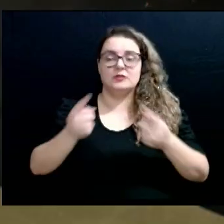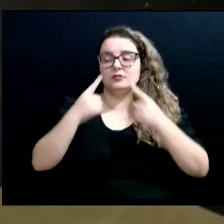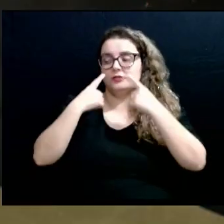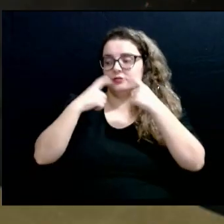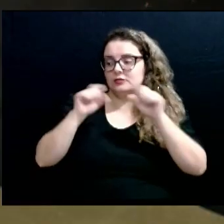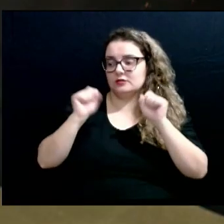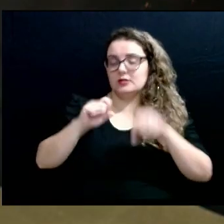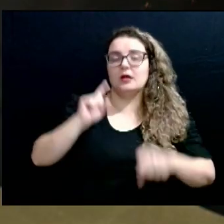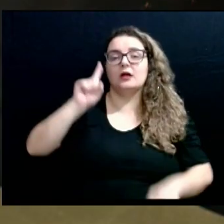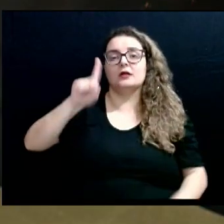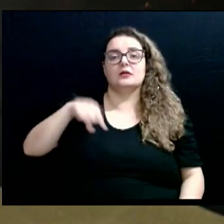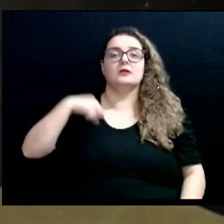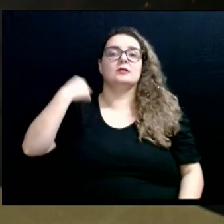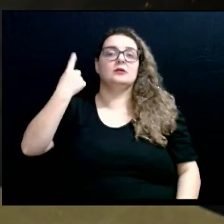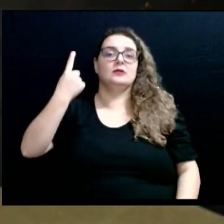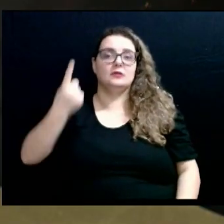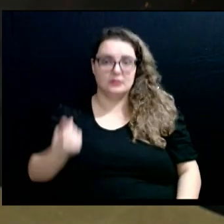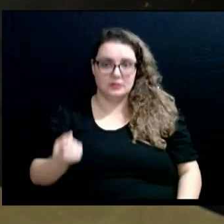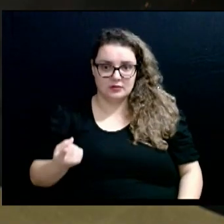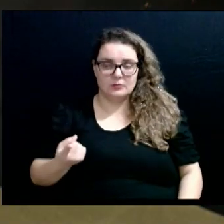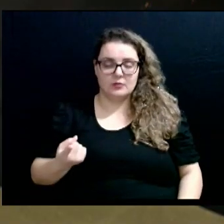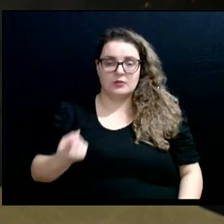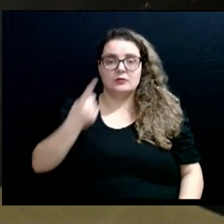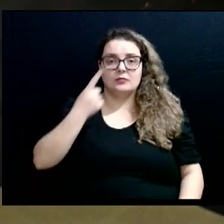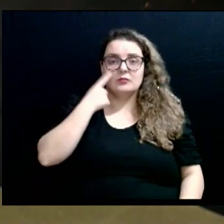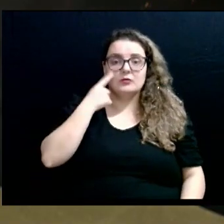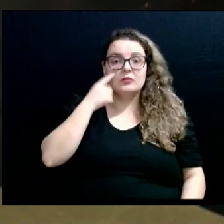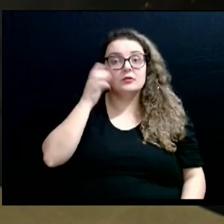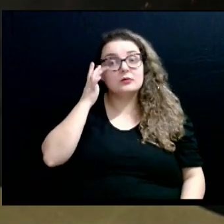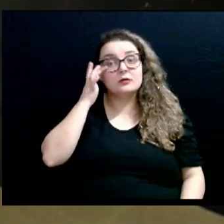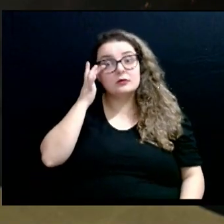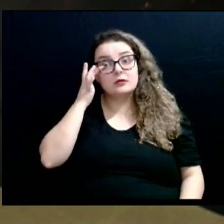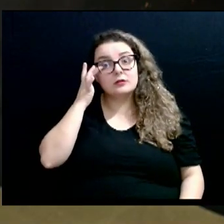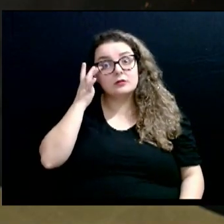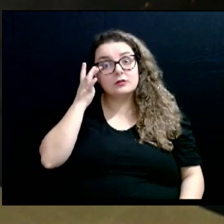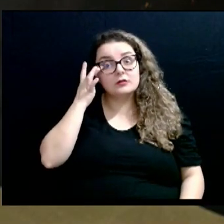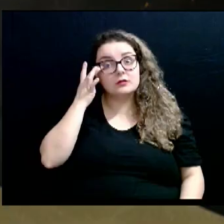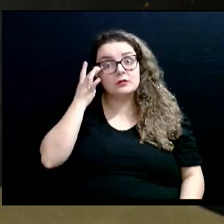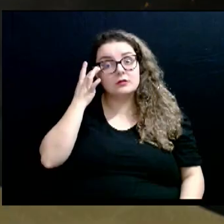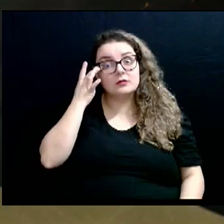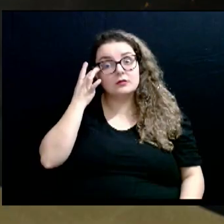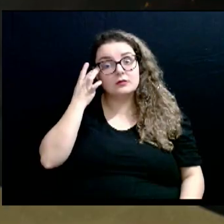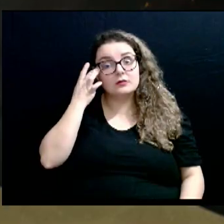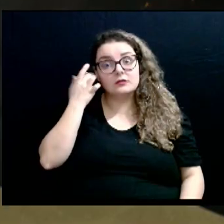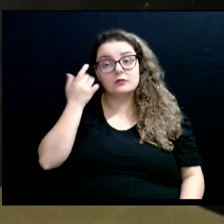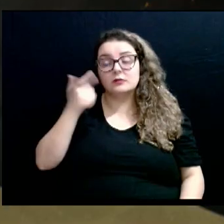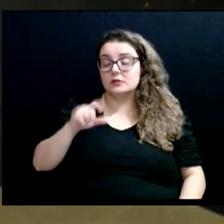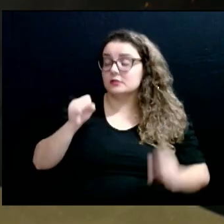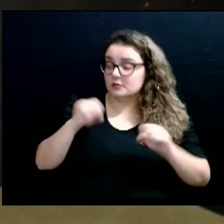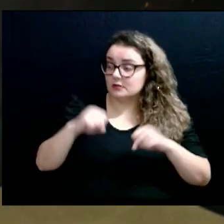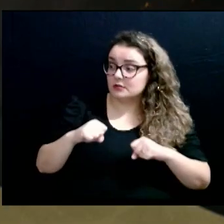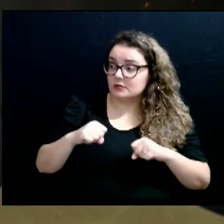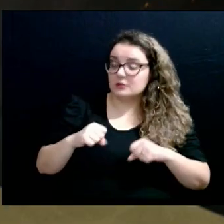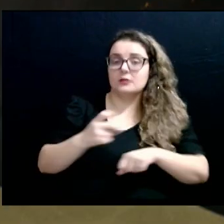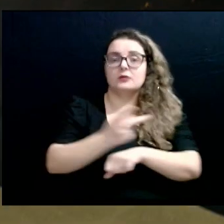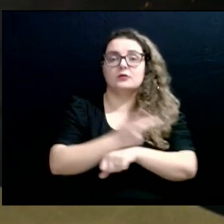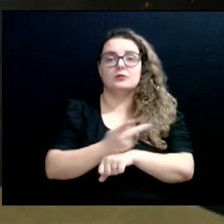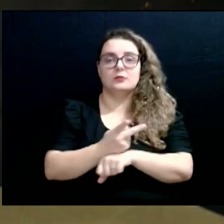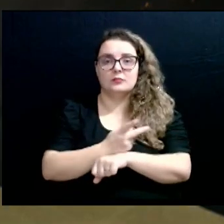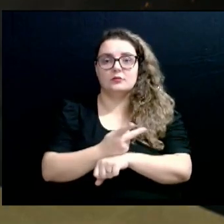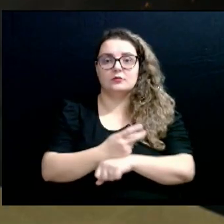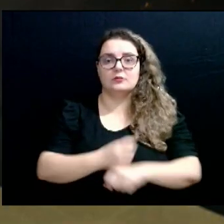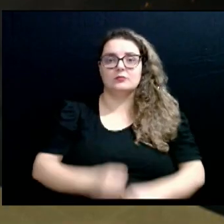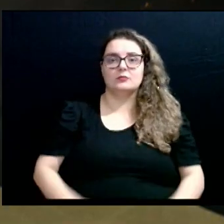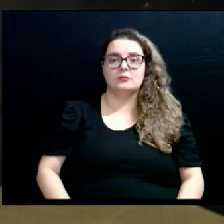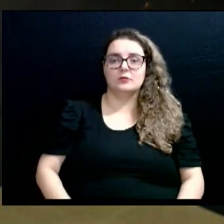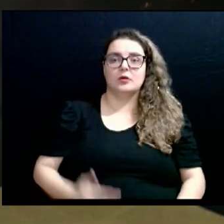depois a gente vai ver se isso vai perdurar e, se caso sim, a gente procura um